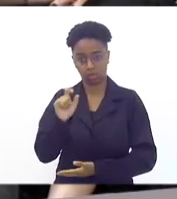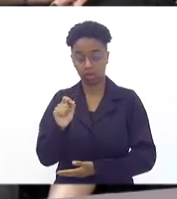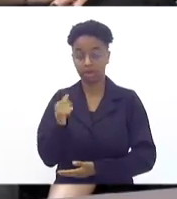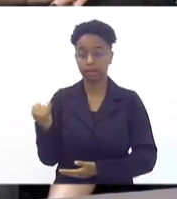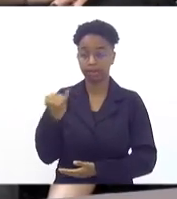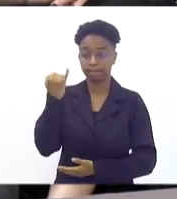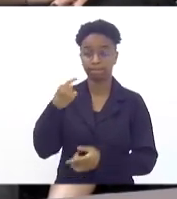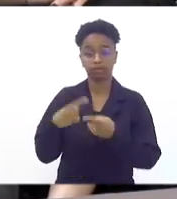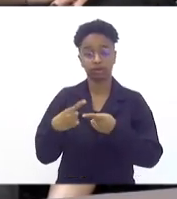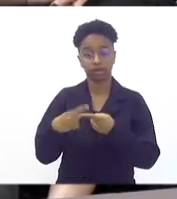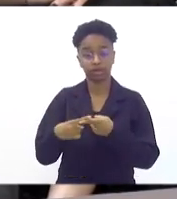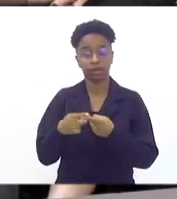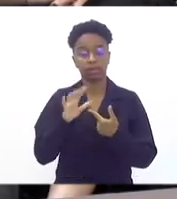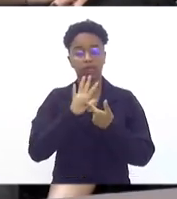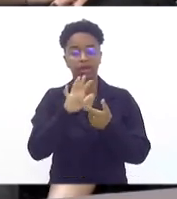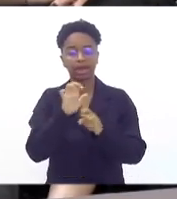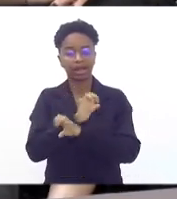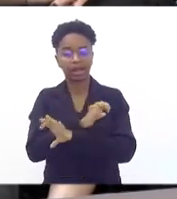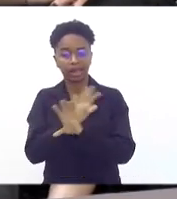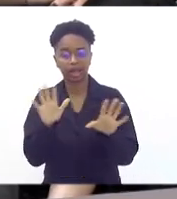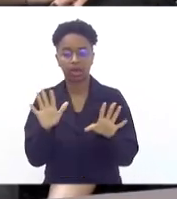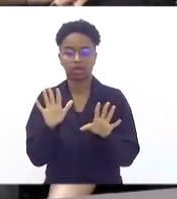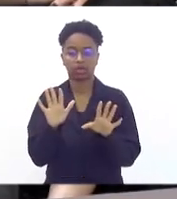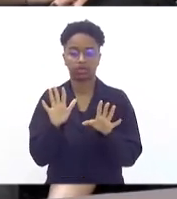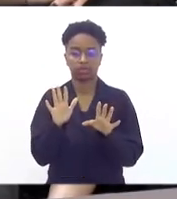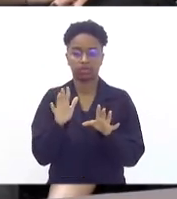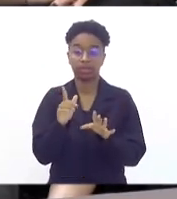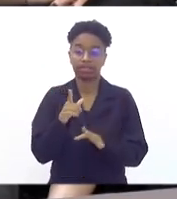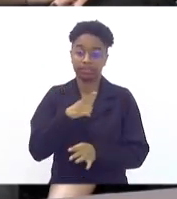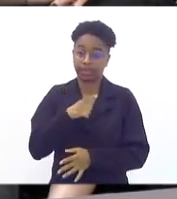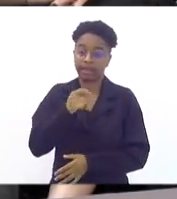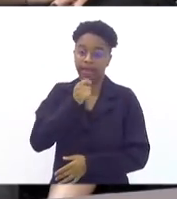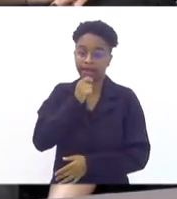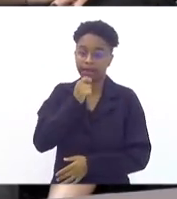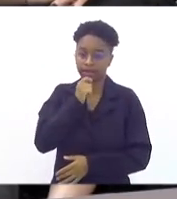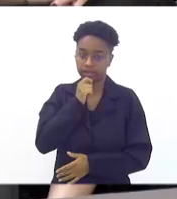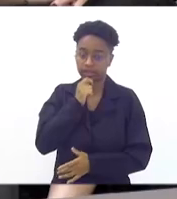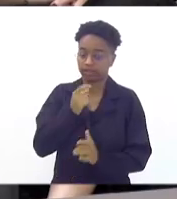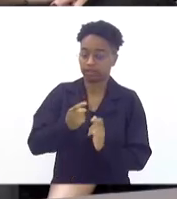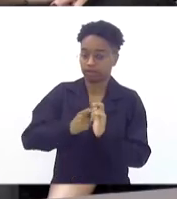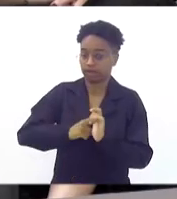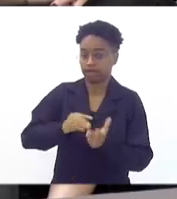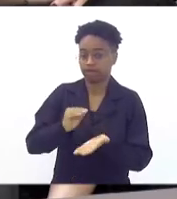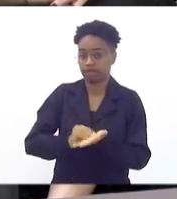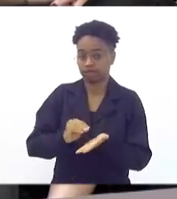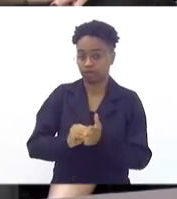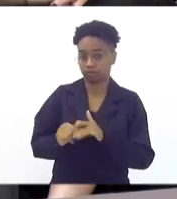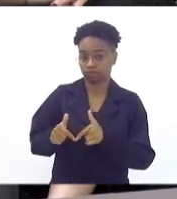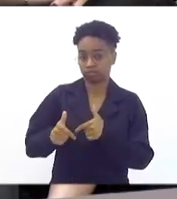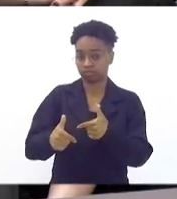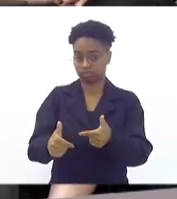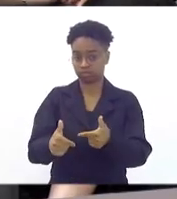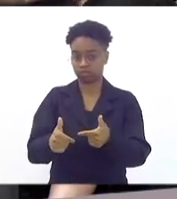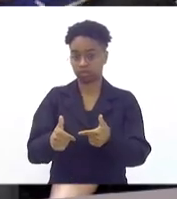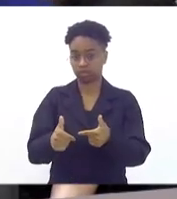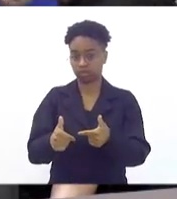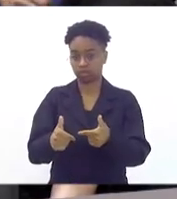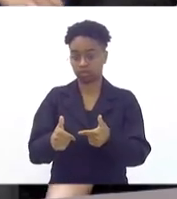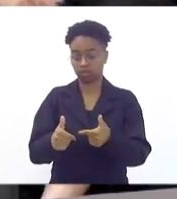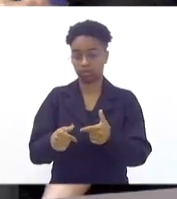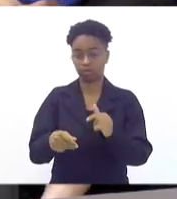primeiro porque deixou claro que ainda a pendente uma diligência prévia sendo realizada pelo poder